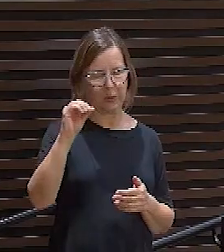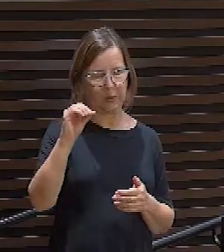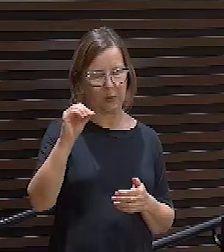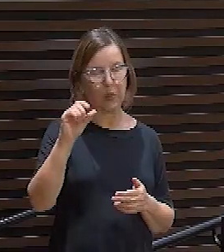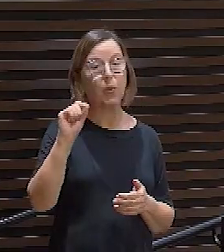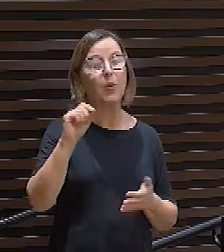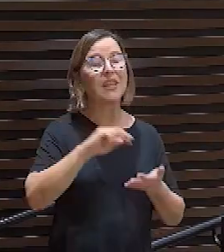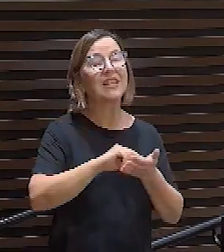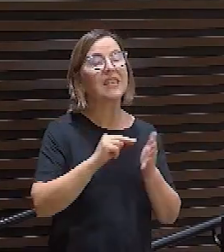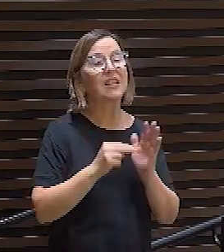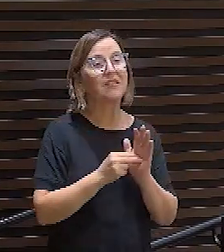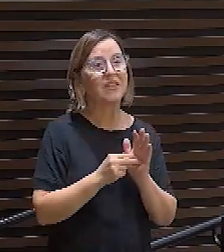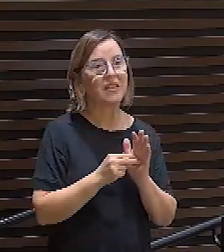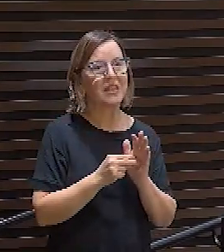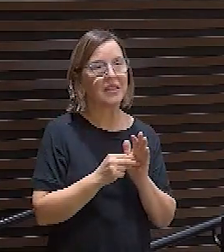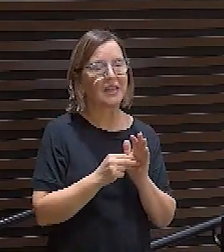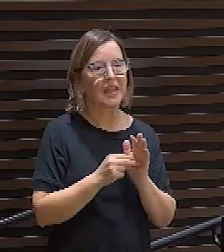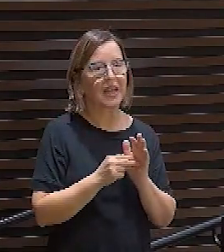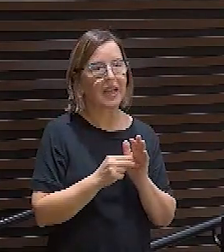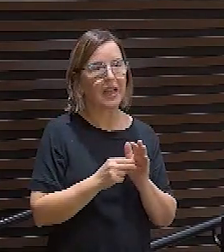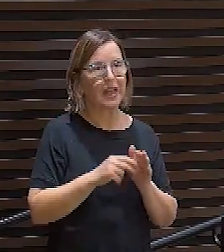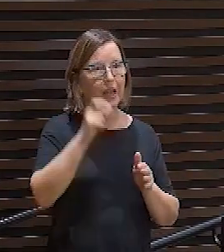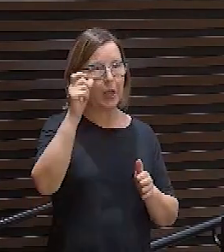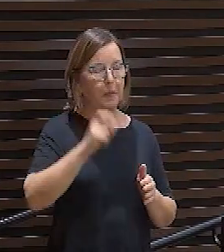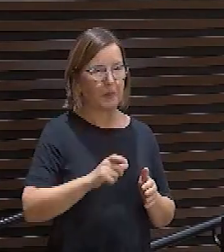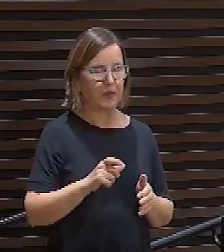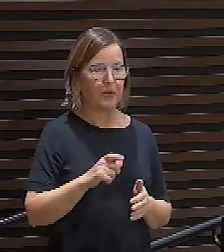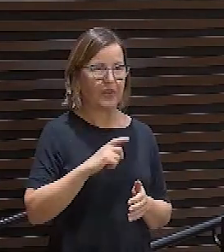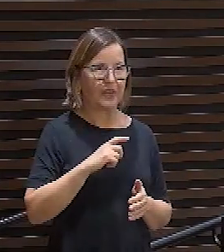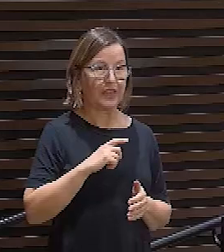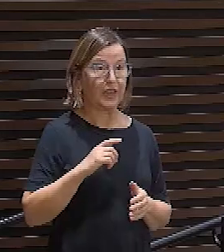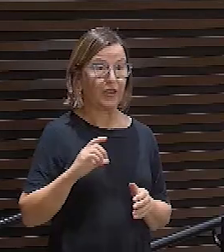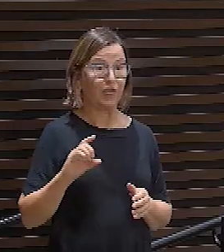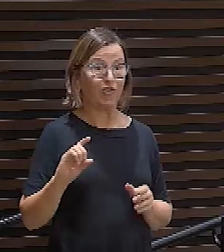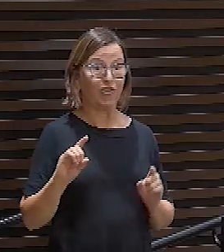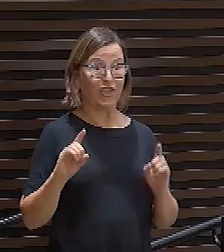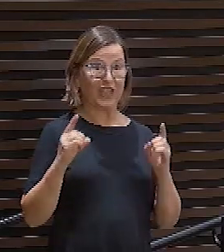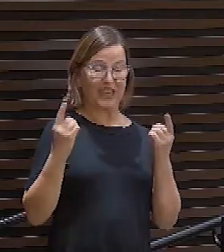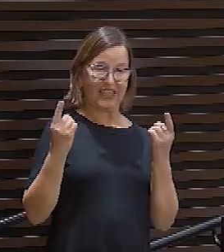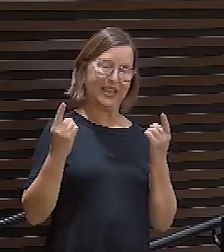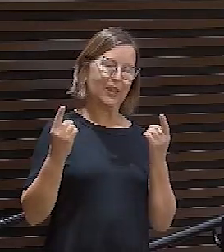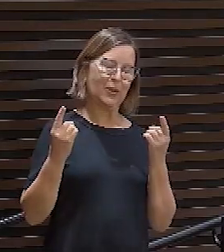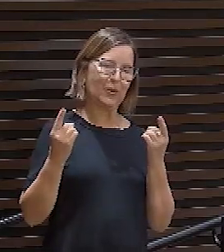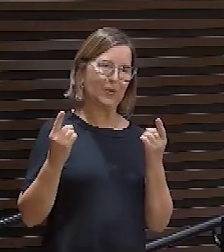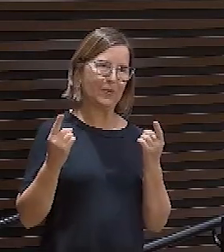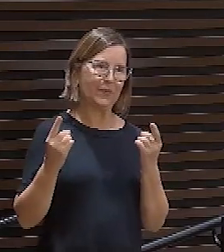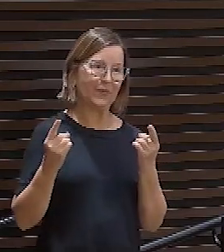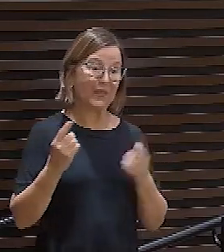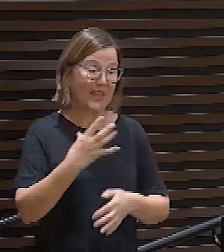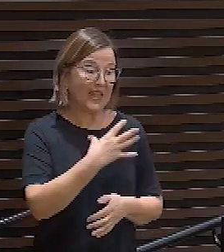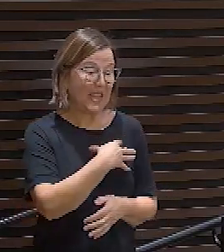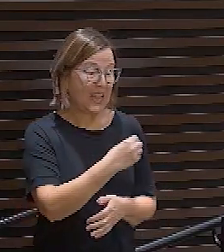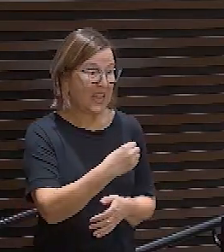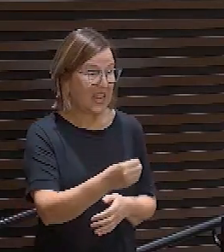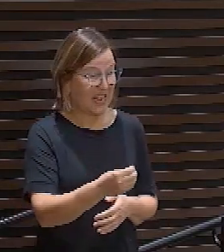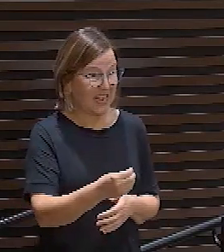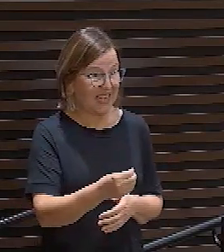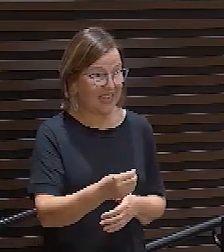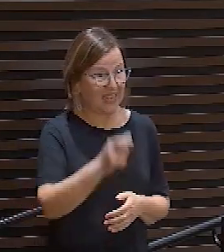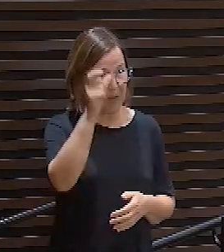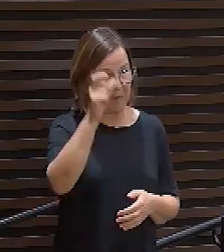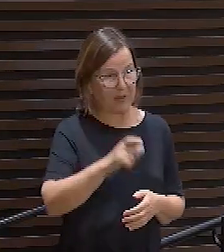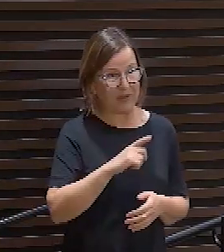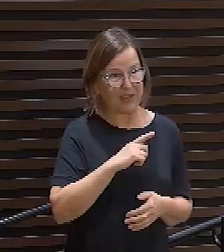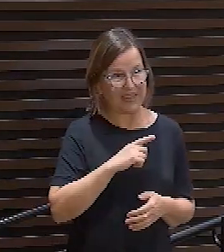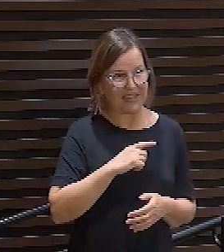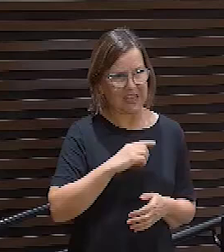primogênito? É quem tem o direito da primogenitura. É aquele que tem o direito da herança. É aquele que tem a